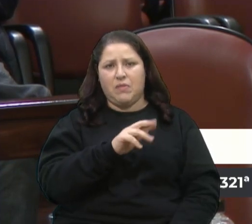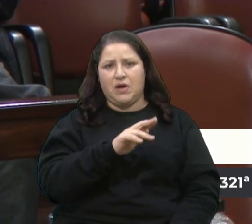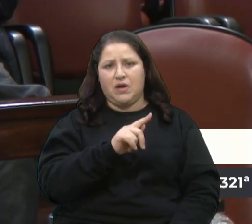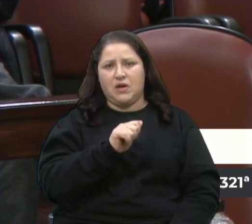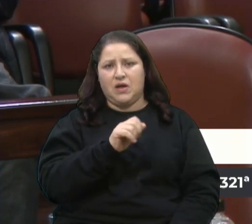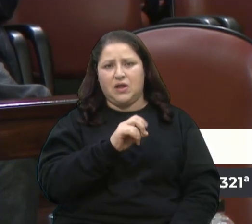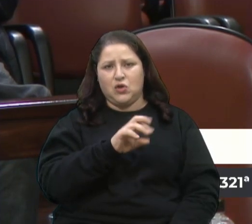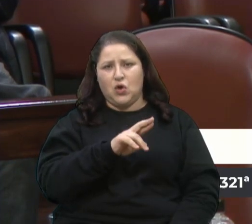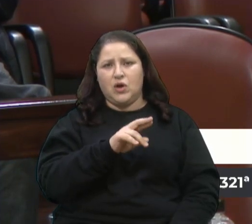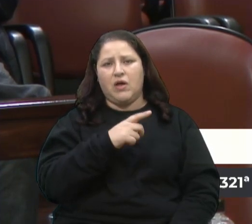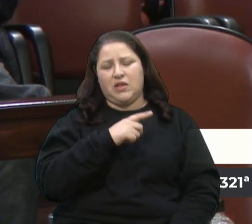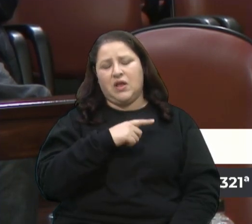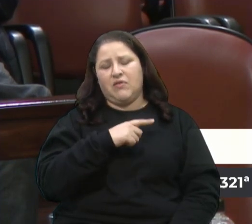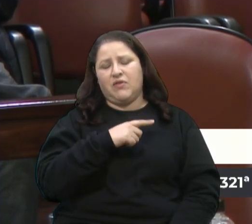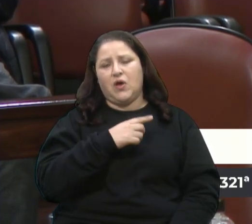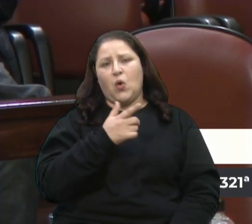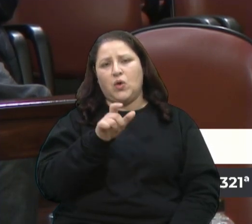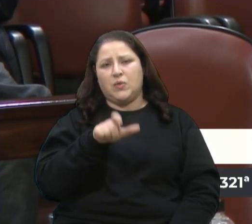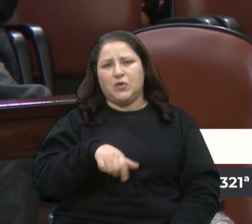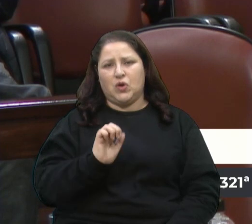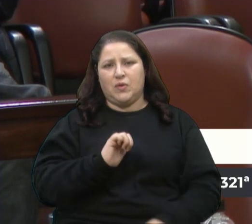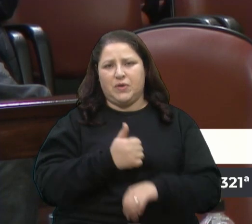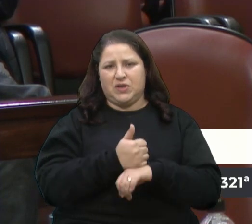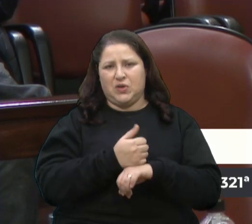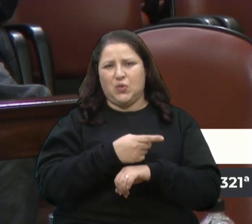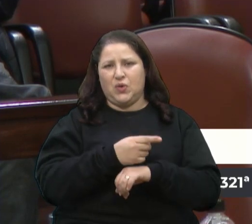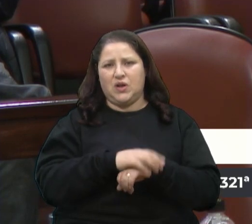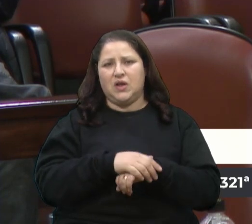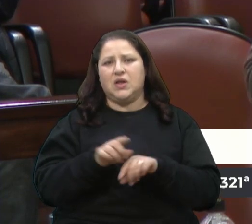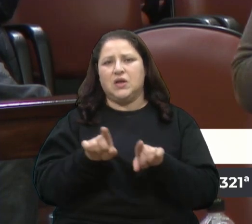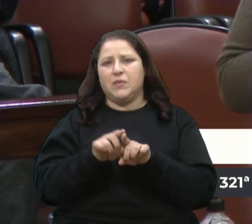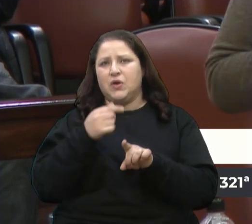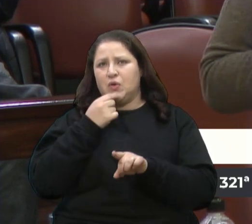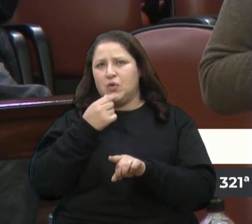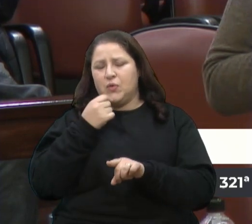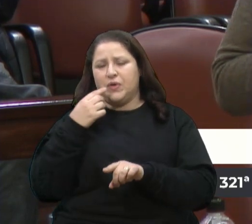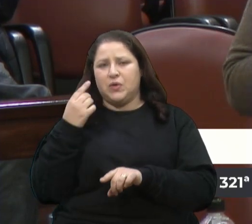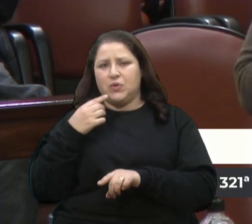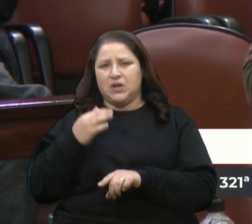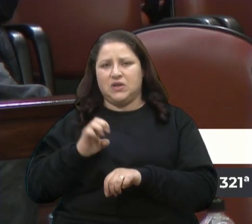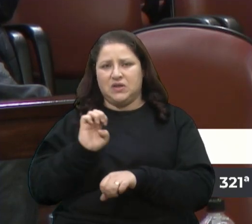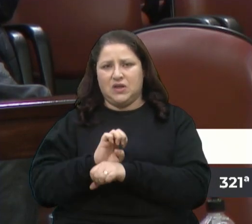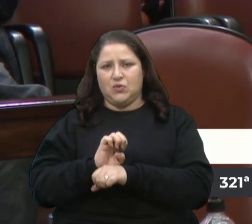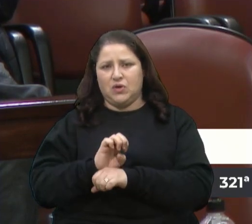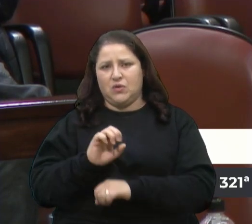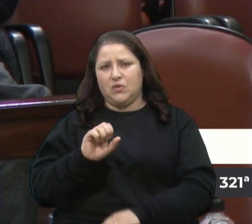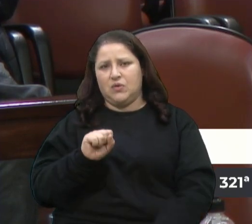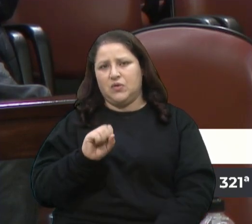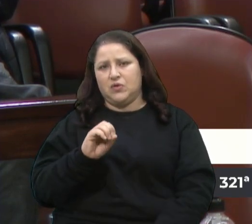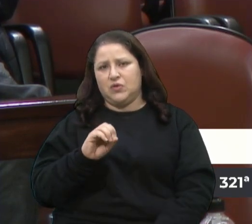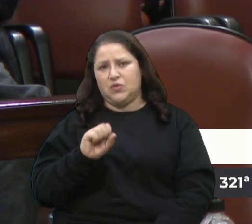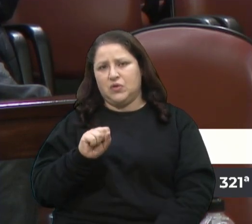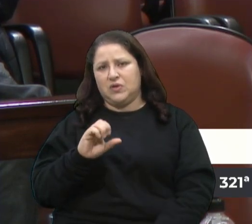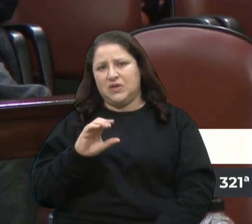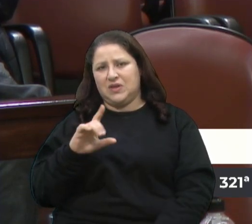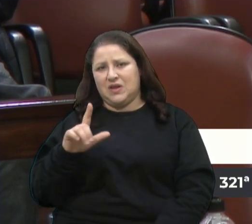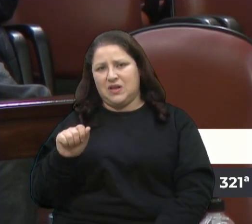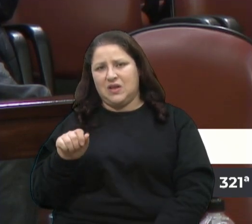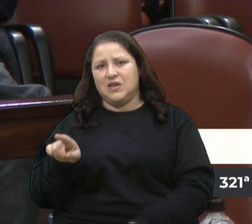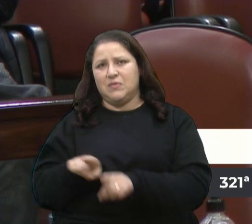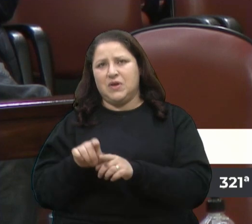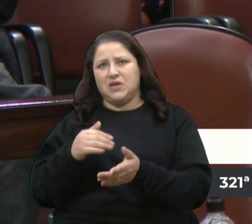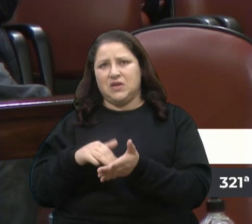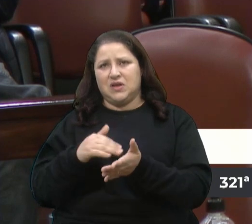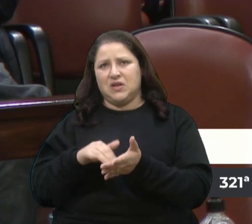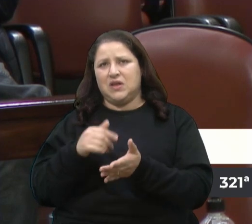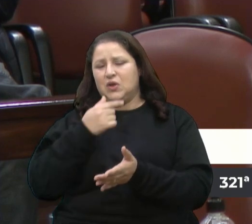ele, e também o Gilmar Socella, deputado estadual e secretário do governo Leite na área do trabalho